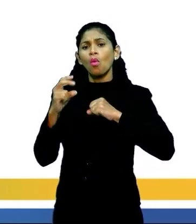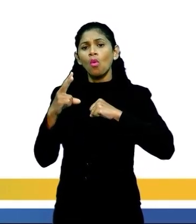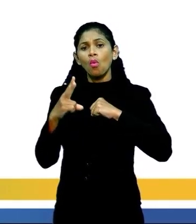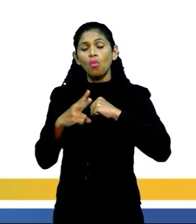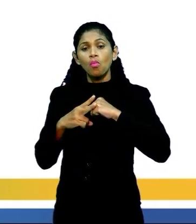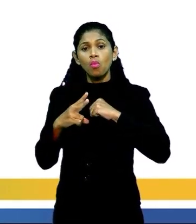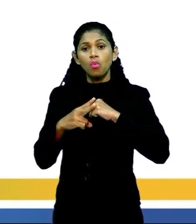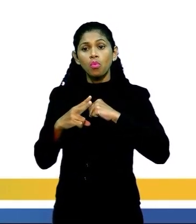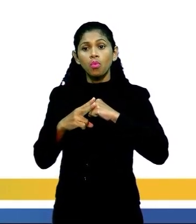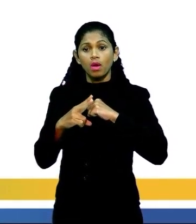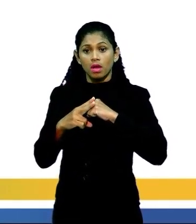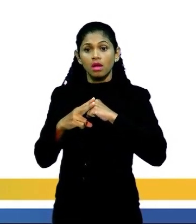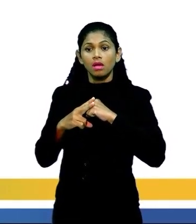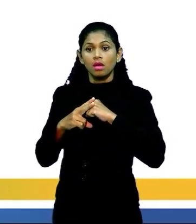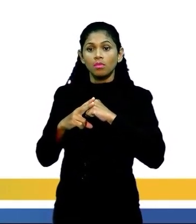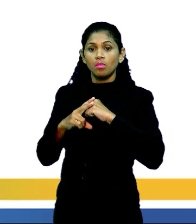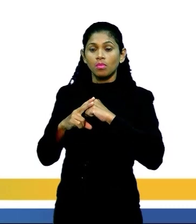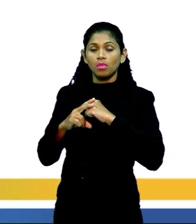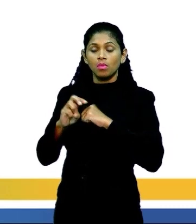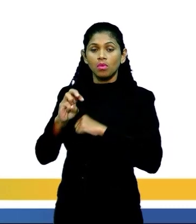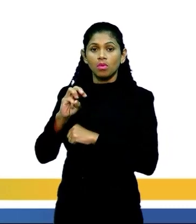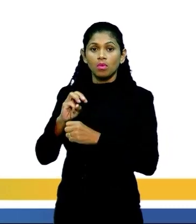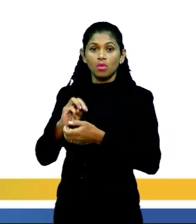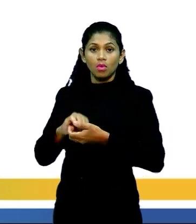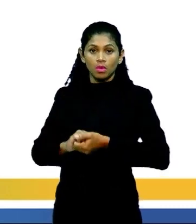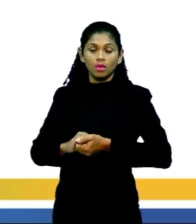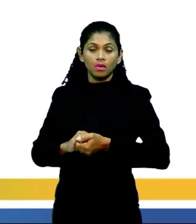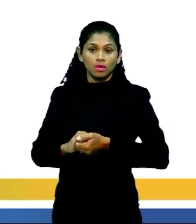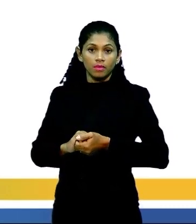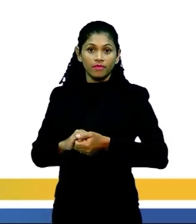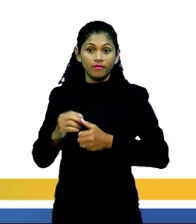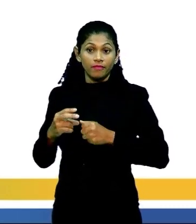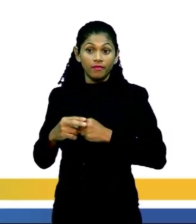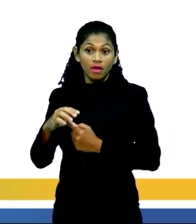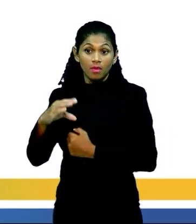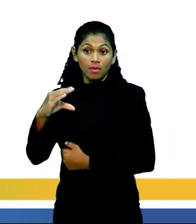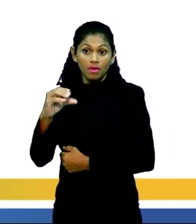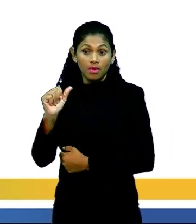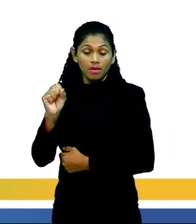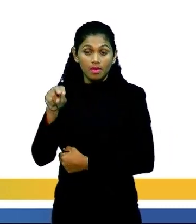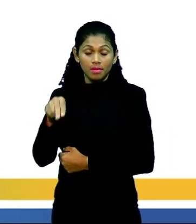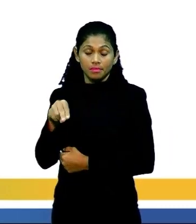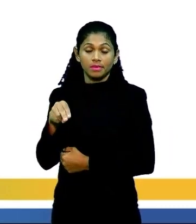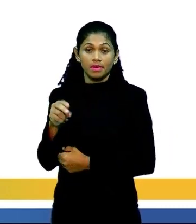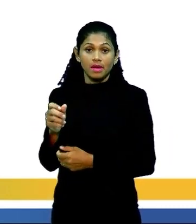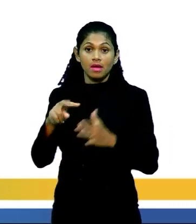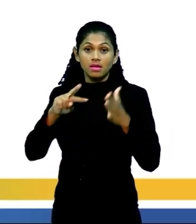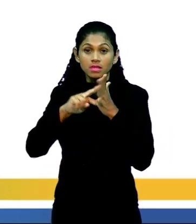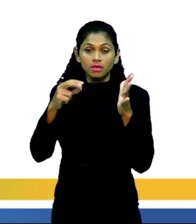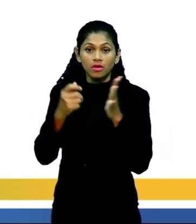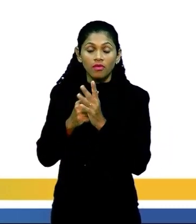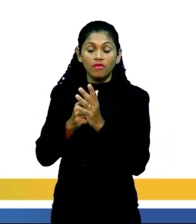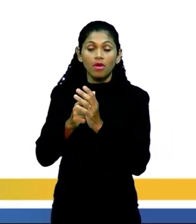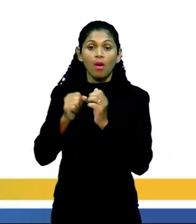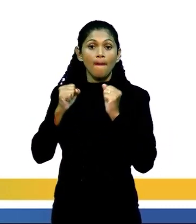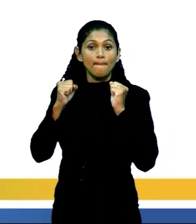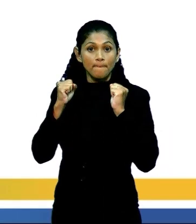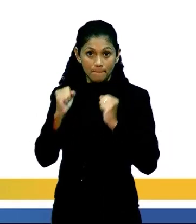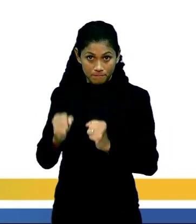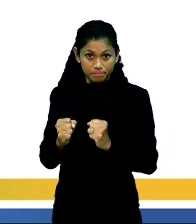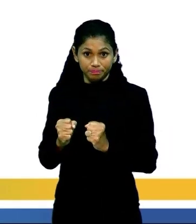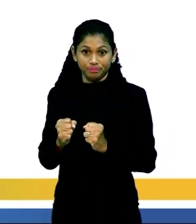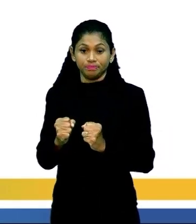modal can. O can, ele é um verbo modal auxiliar, significa poder e pode ser usado para